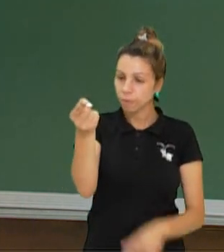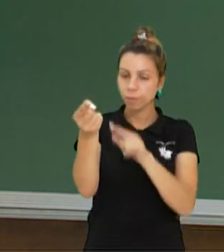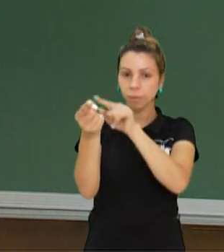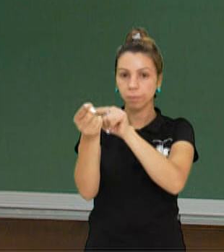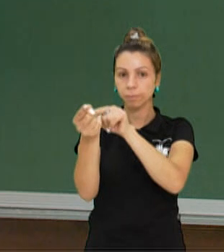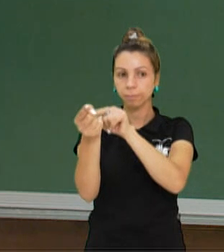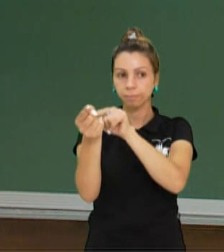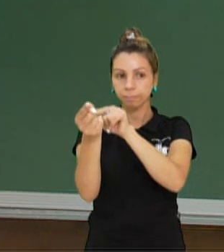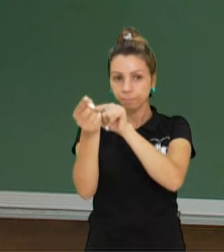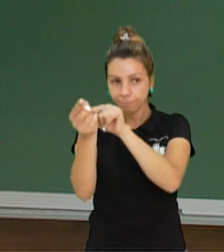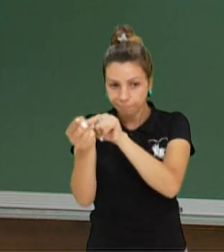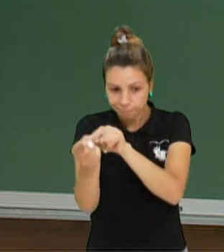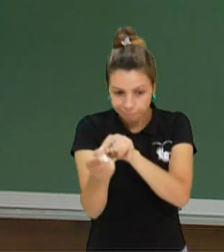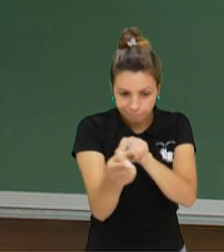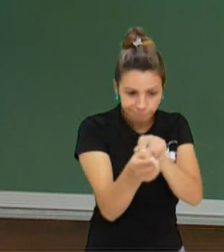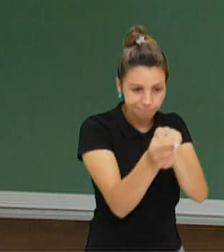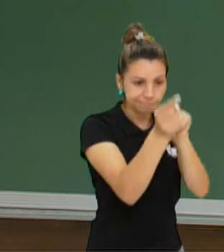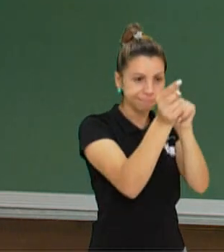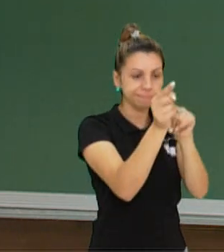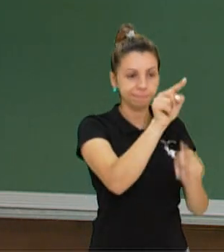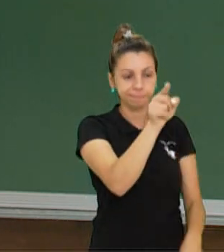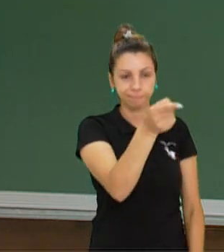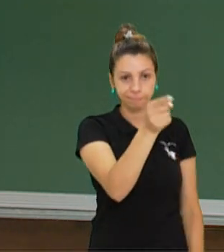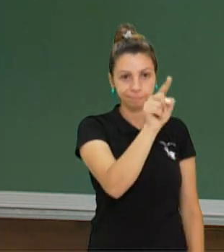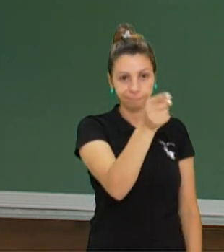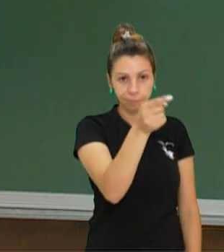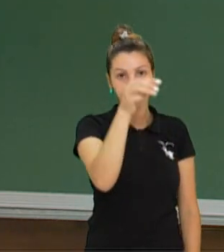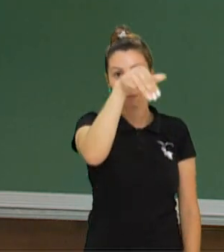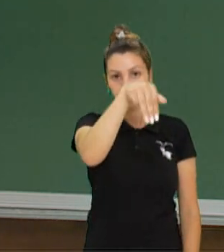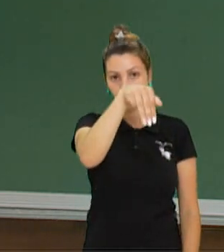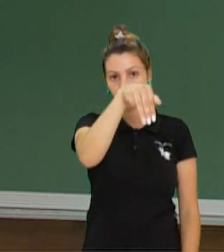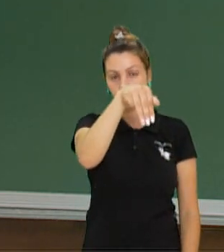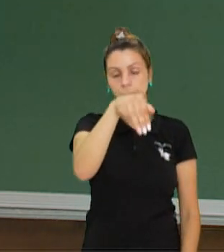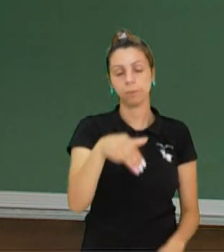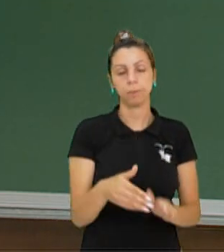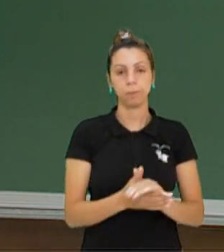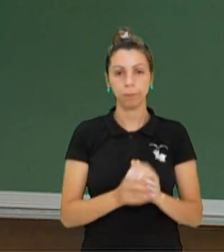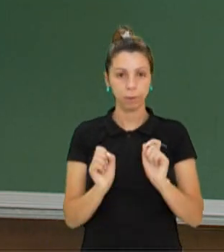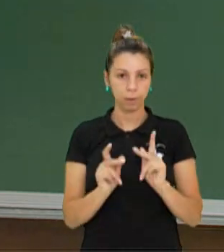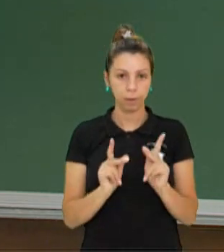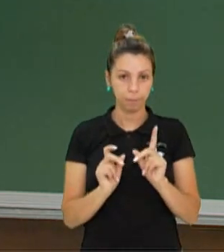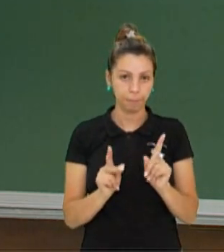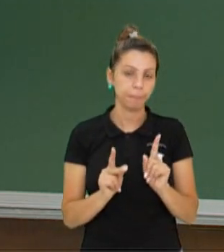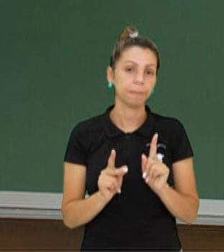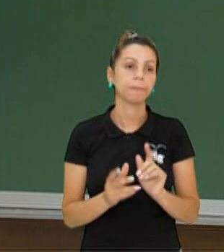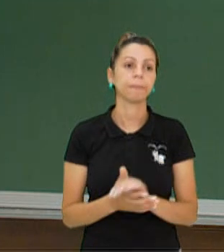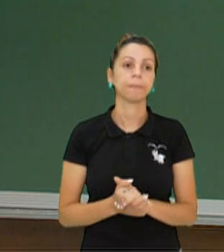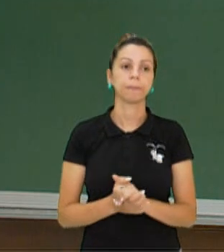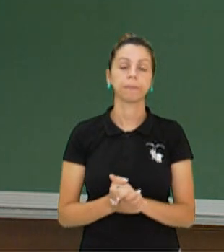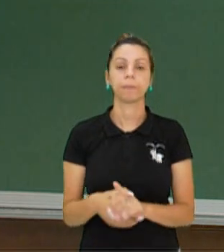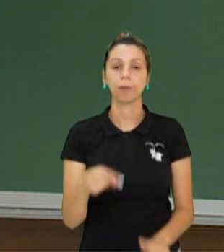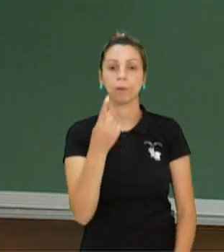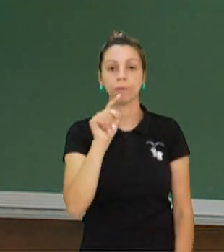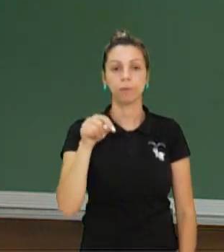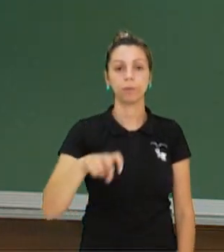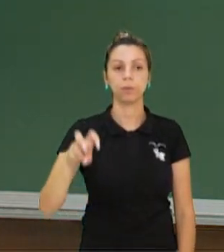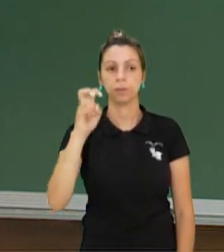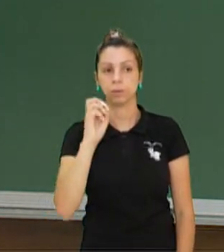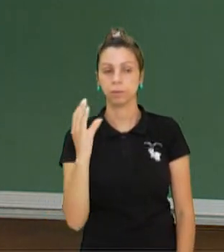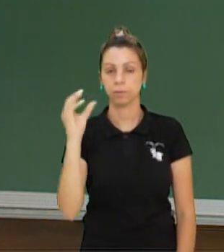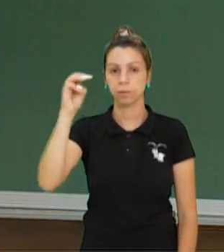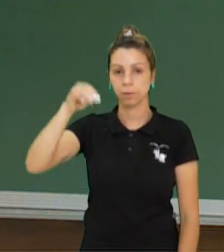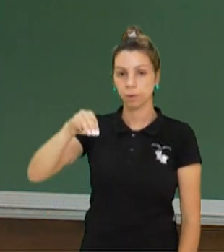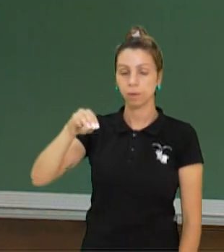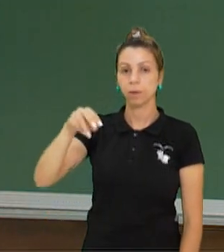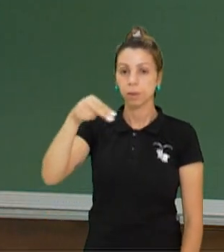ela desaparece e vai aparecer aqui no metros, ok? Beleza? Então, o 1,5 centímetros é o mesmo